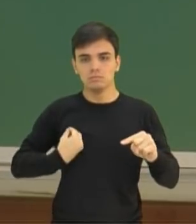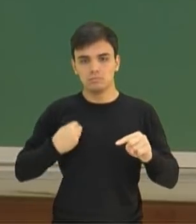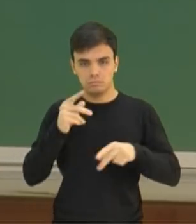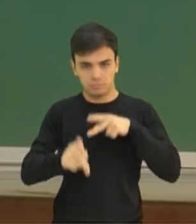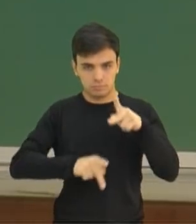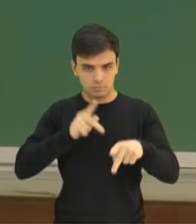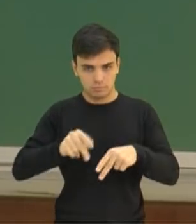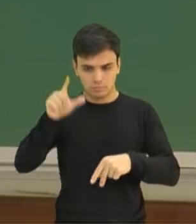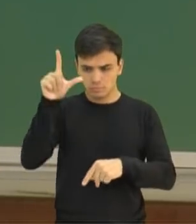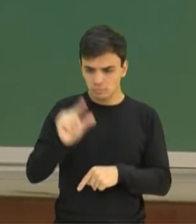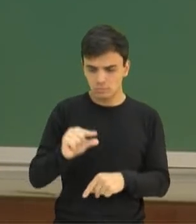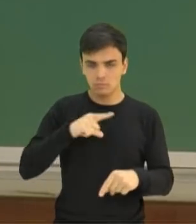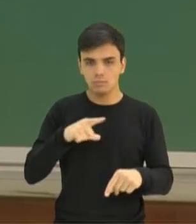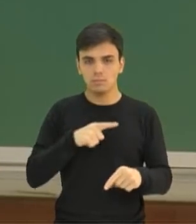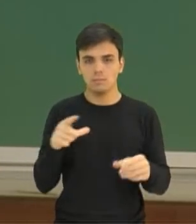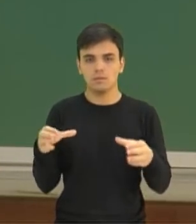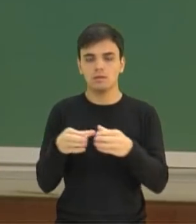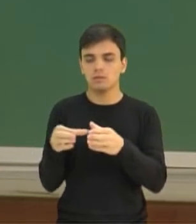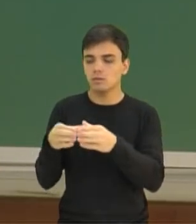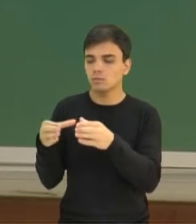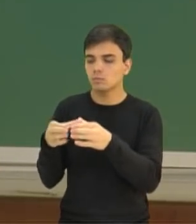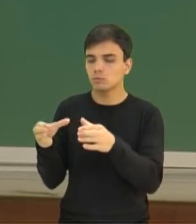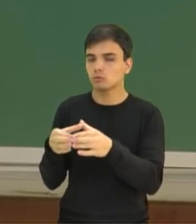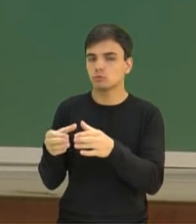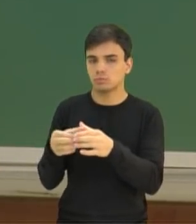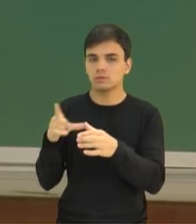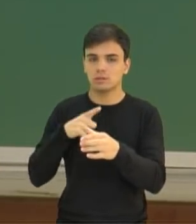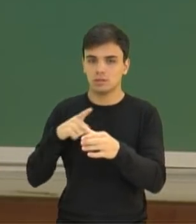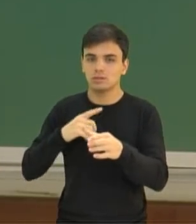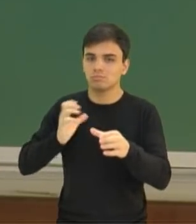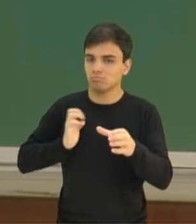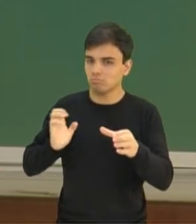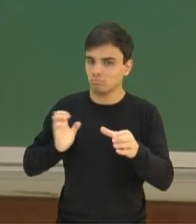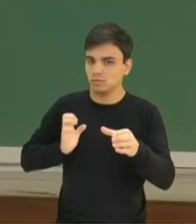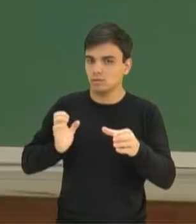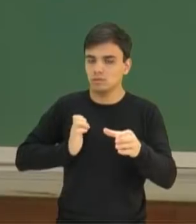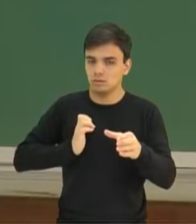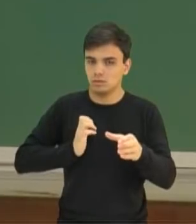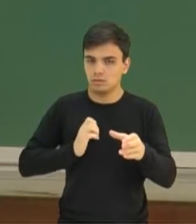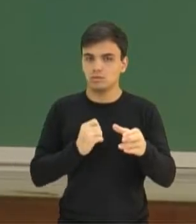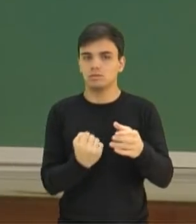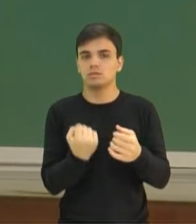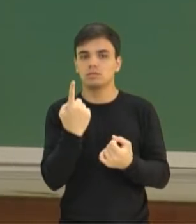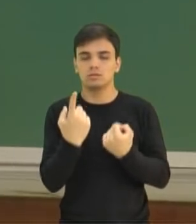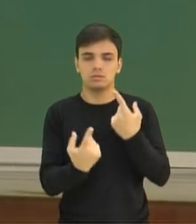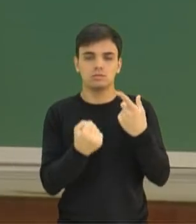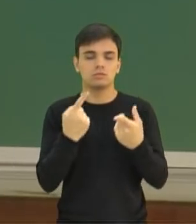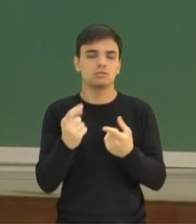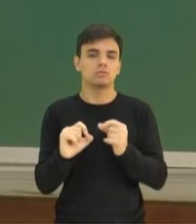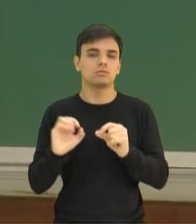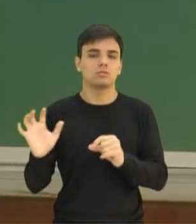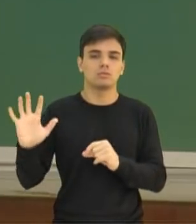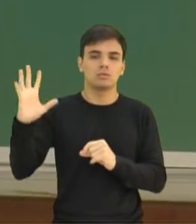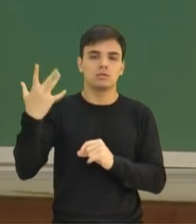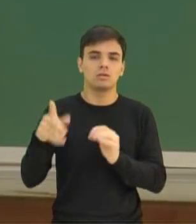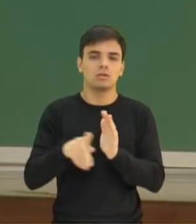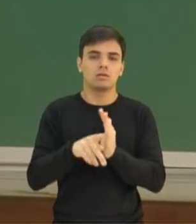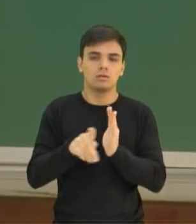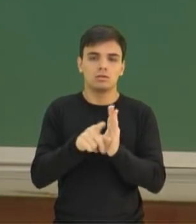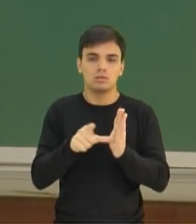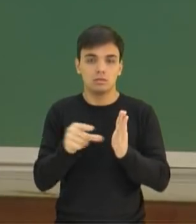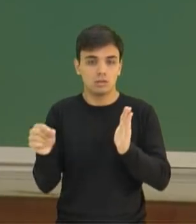uma classe dominante que concentra as riquezas, né? E é um dos fatores que explica a saída